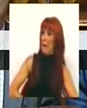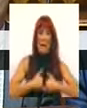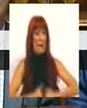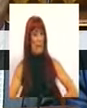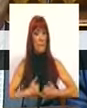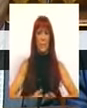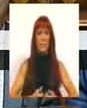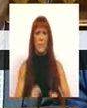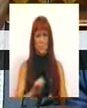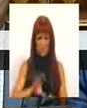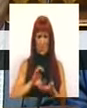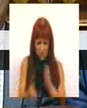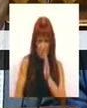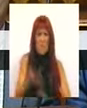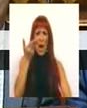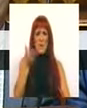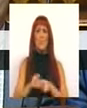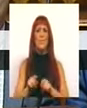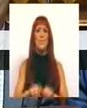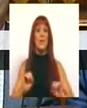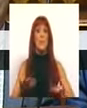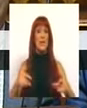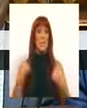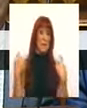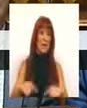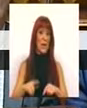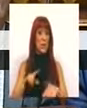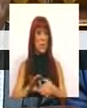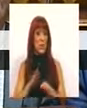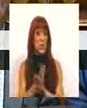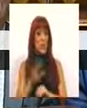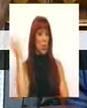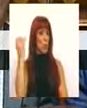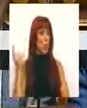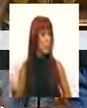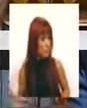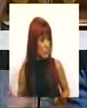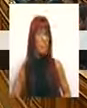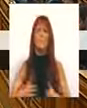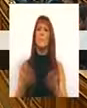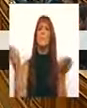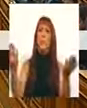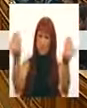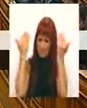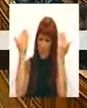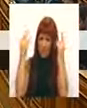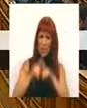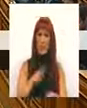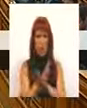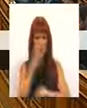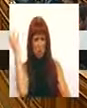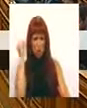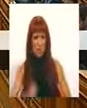e aumentou a dotação inicial que tinha para os agentes culturais. Parabéns aos agentes